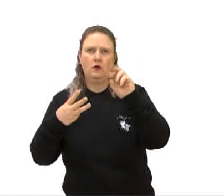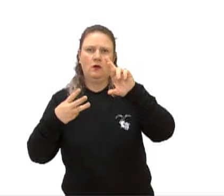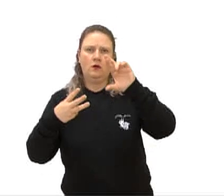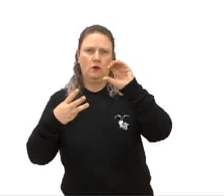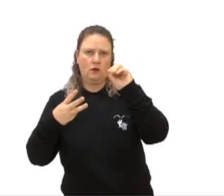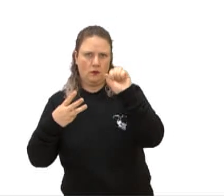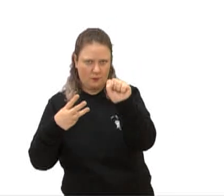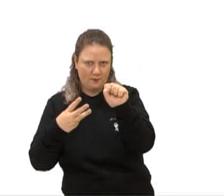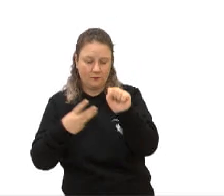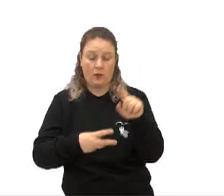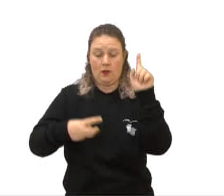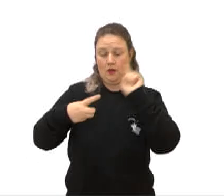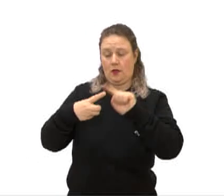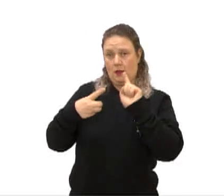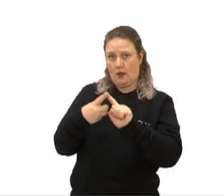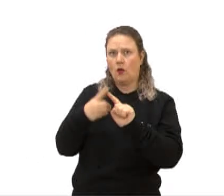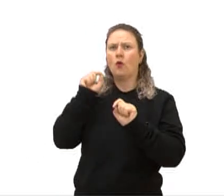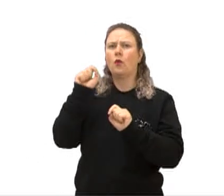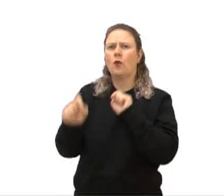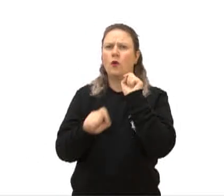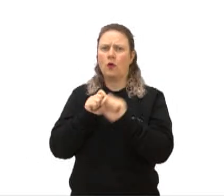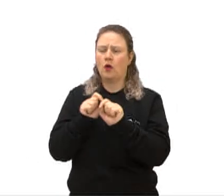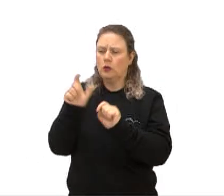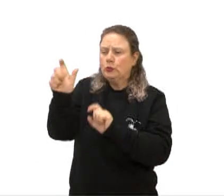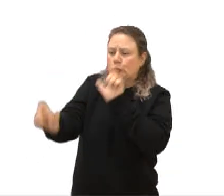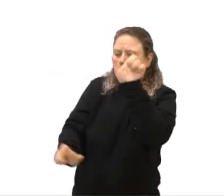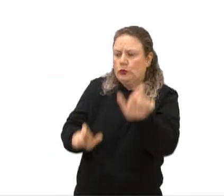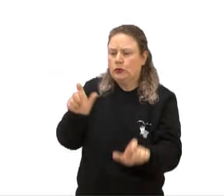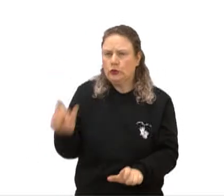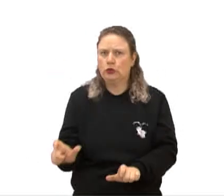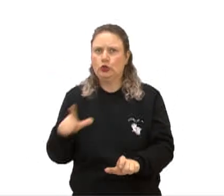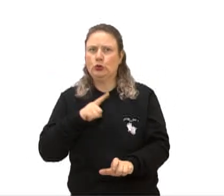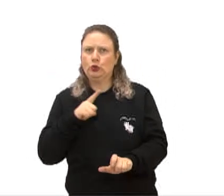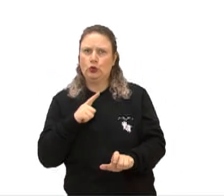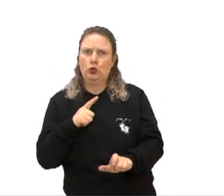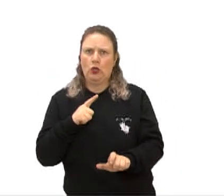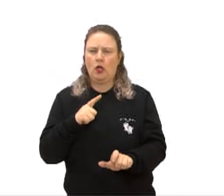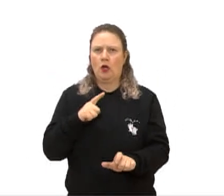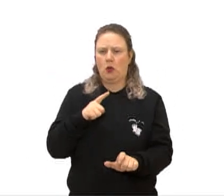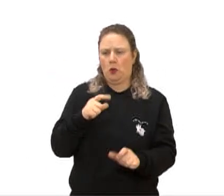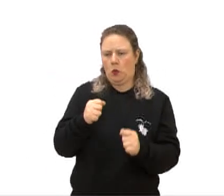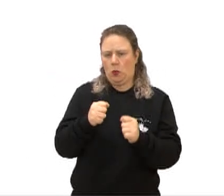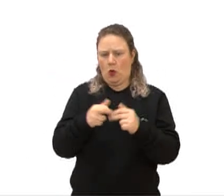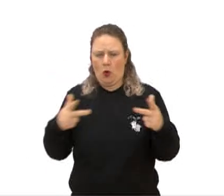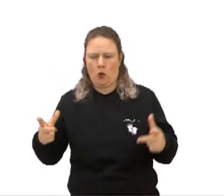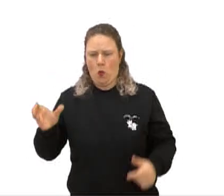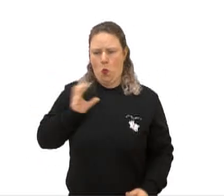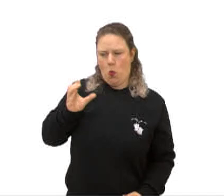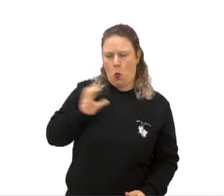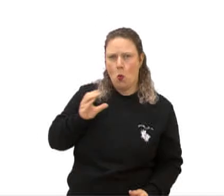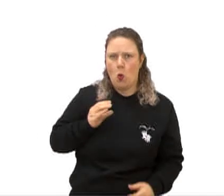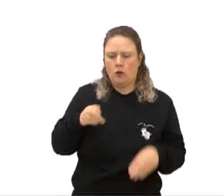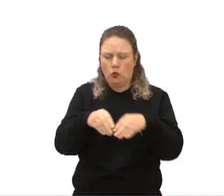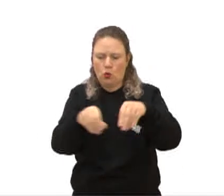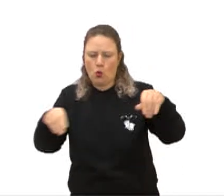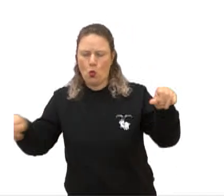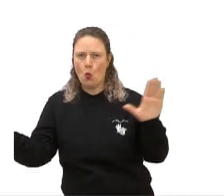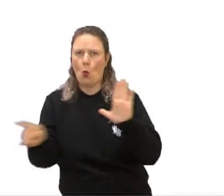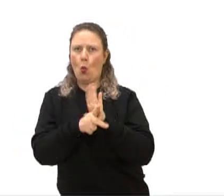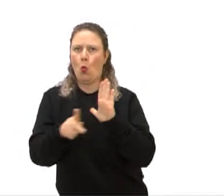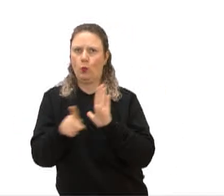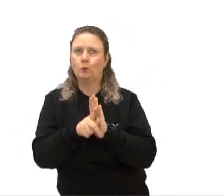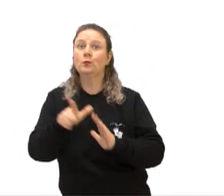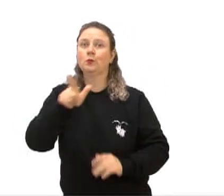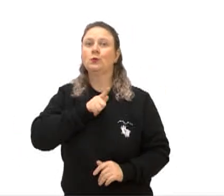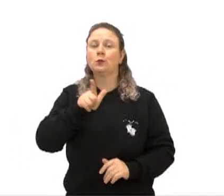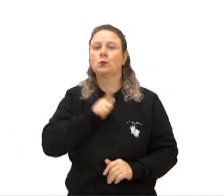que justamente aqueles que eram ditos cidadãos, que tinham posses, que tinham, portanto, né, terra, eram donos de terra, tá? E